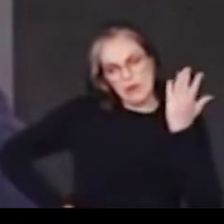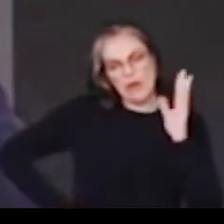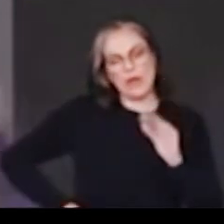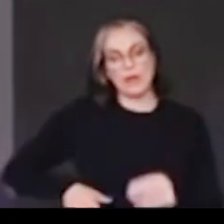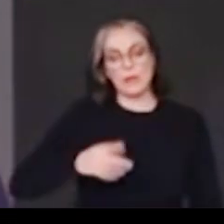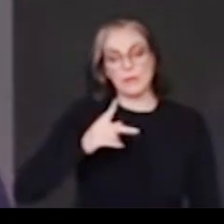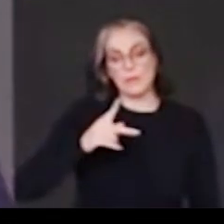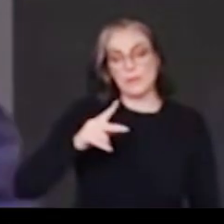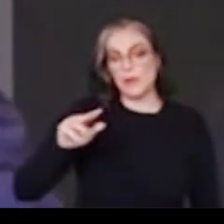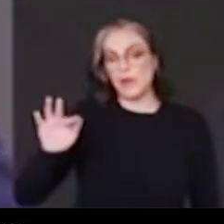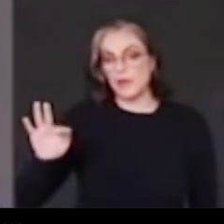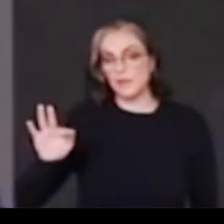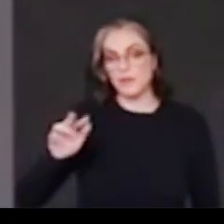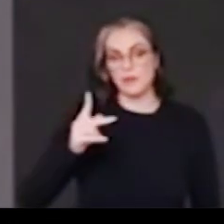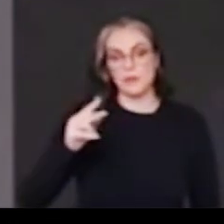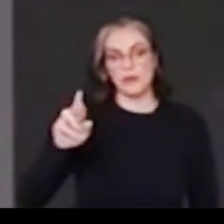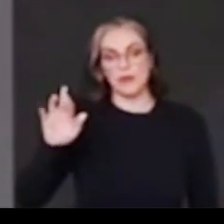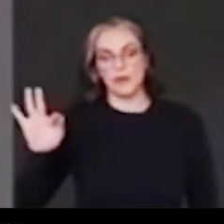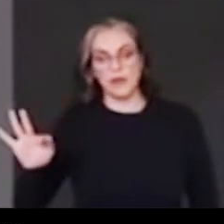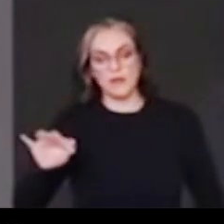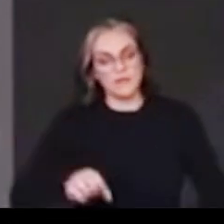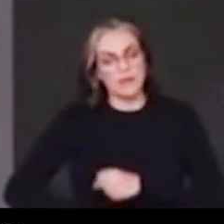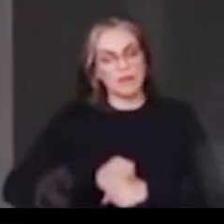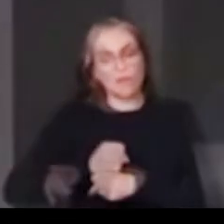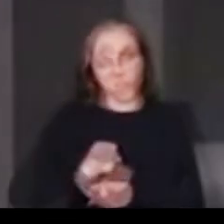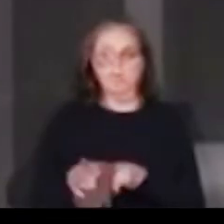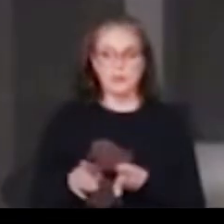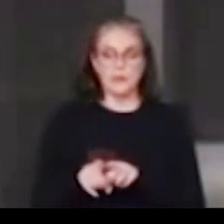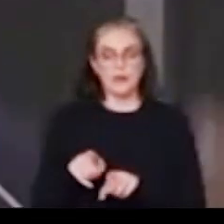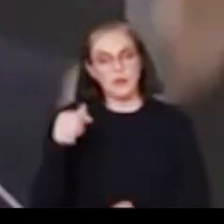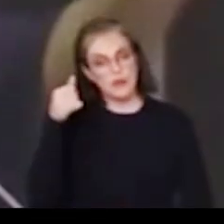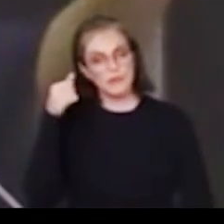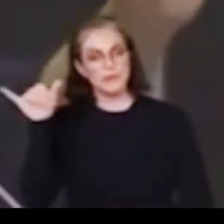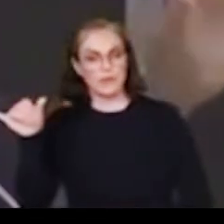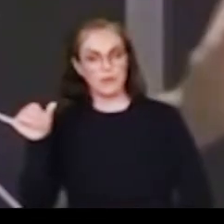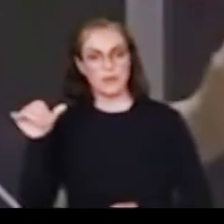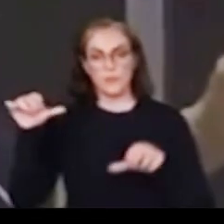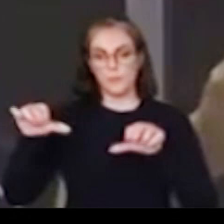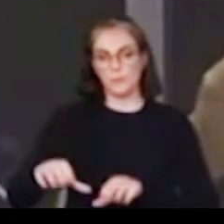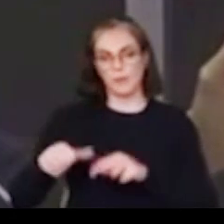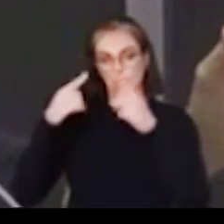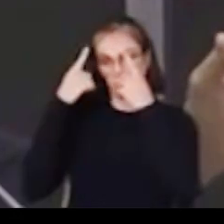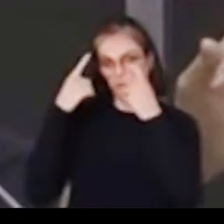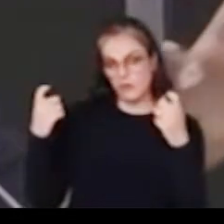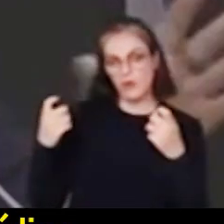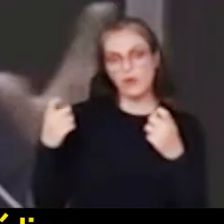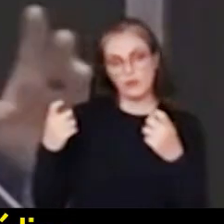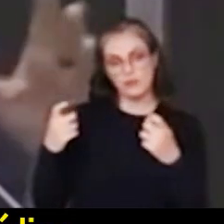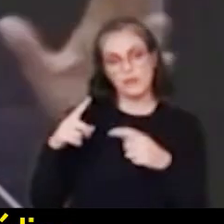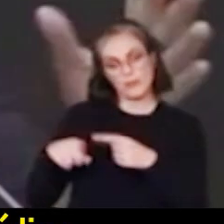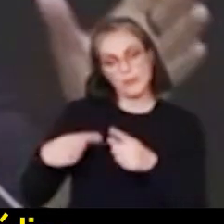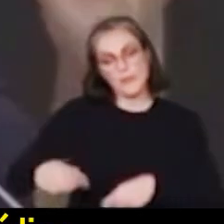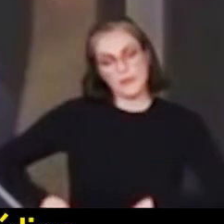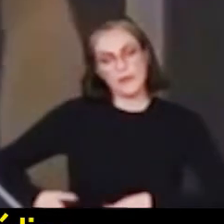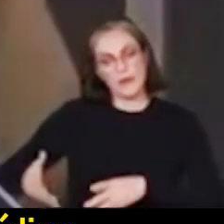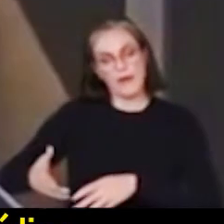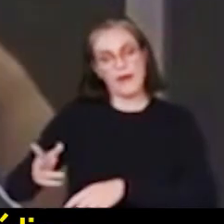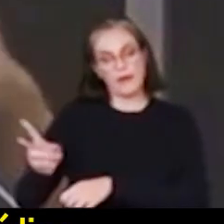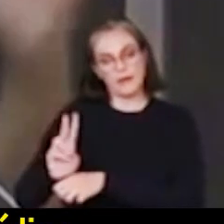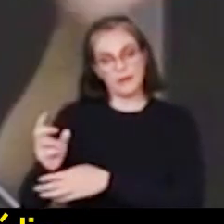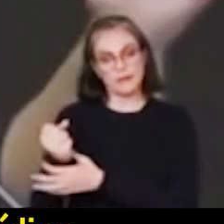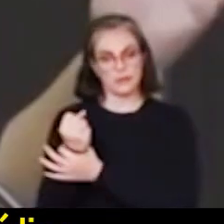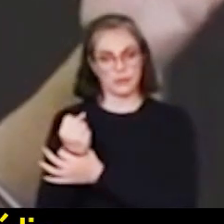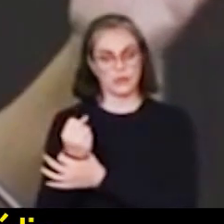apreensões recorde com relação às drogas. Aqui nós escutamos uma fala de que o armamento